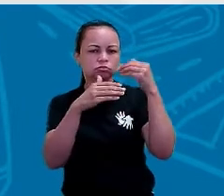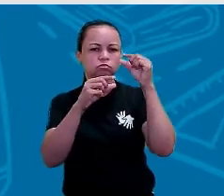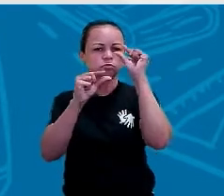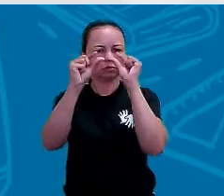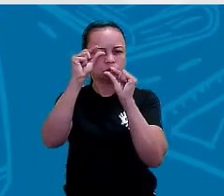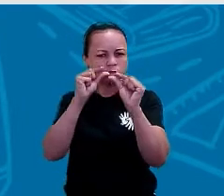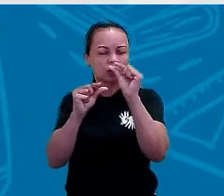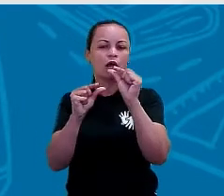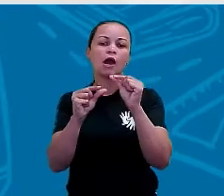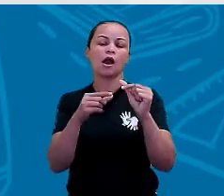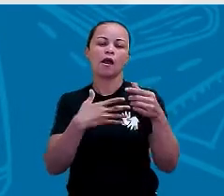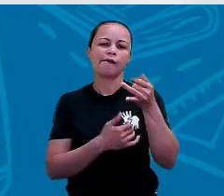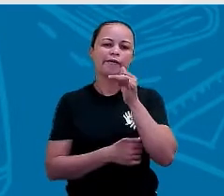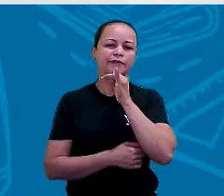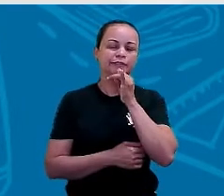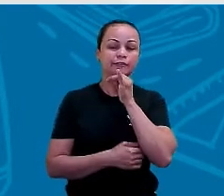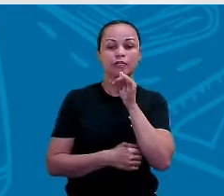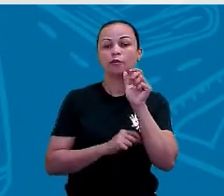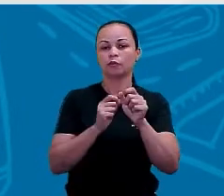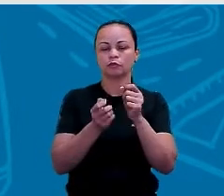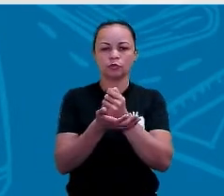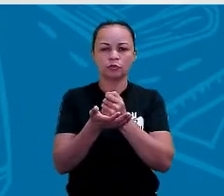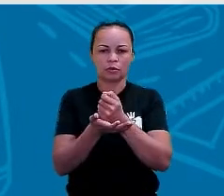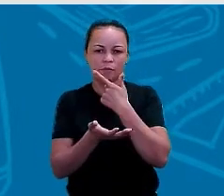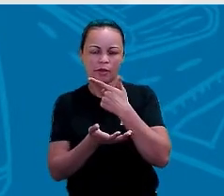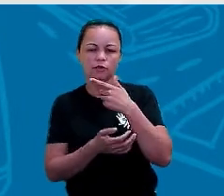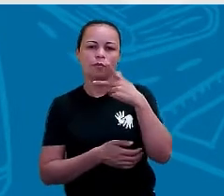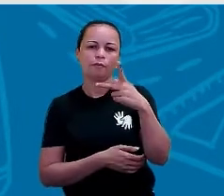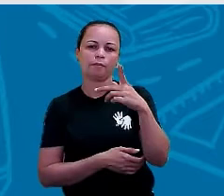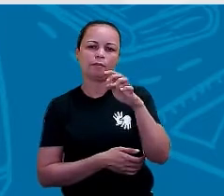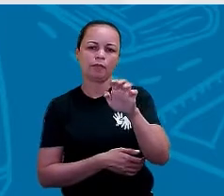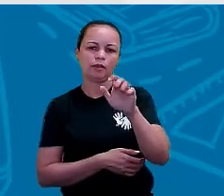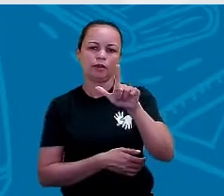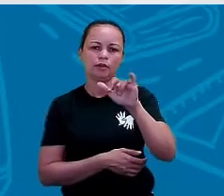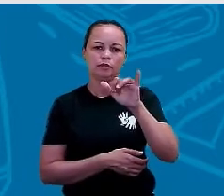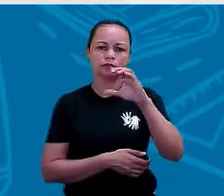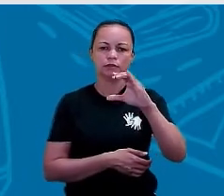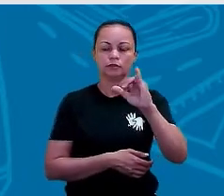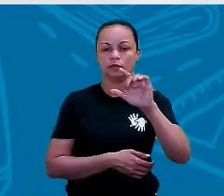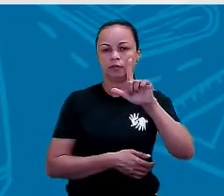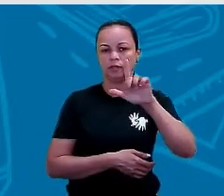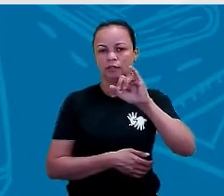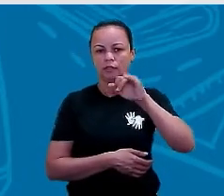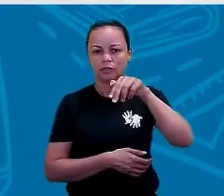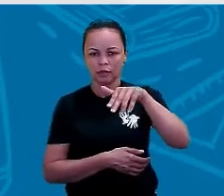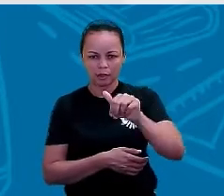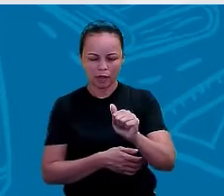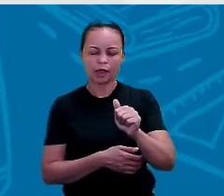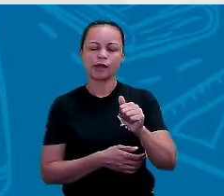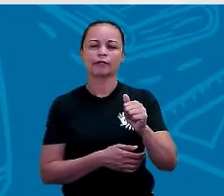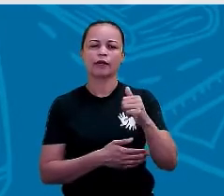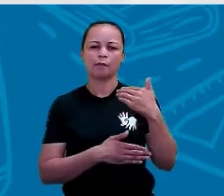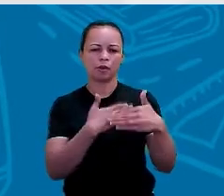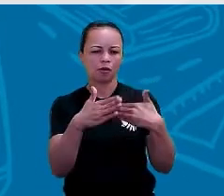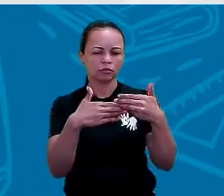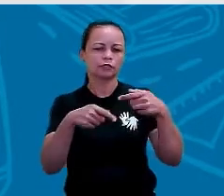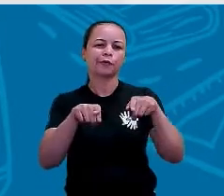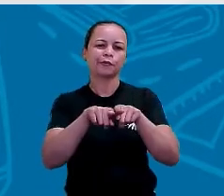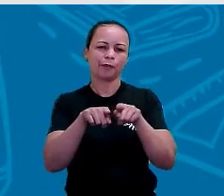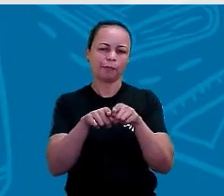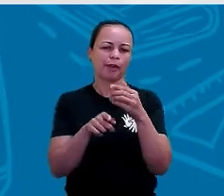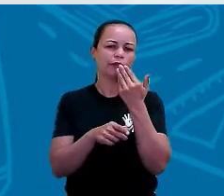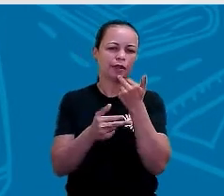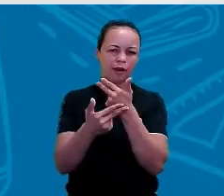a exemplo que eu dei aqui a vocês da penicilina, na produção de alimentos, como eu citei para vocês aqui,